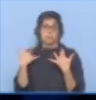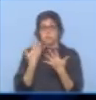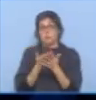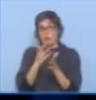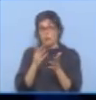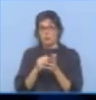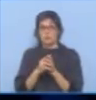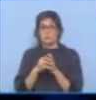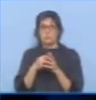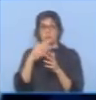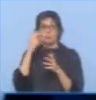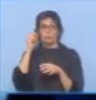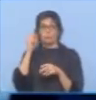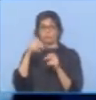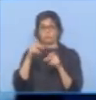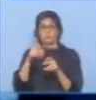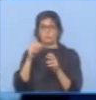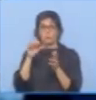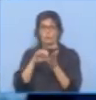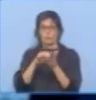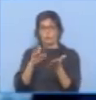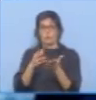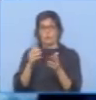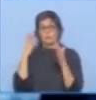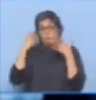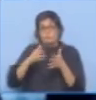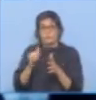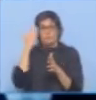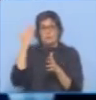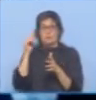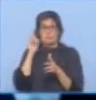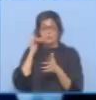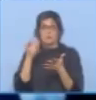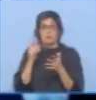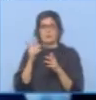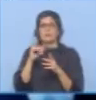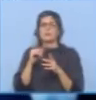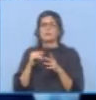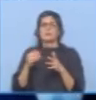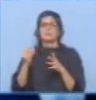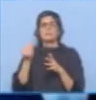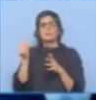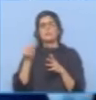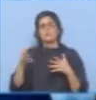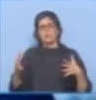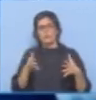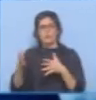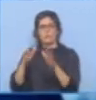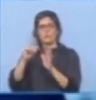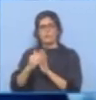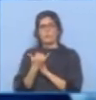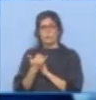dos atos centrais da jornada, mas depois também, mais concretamente em termos de pastoral juvenil, os jovens da Vigaria Lisboa 2,